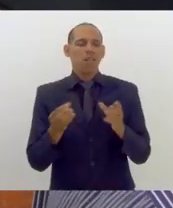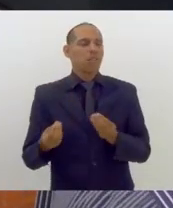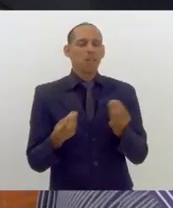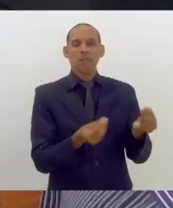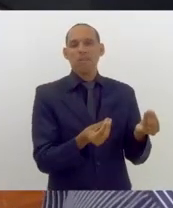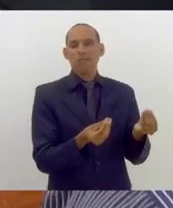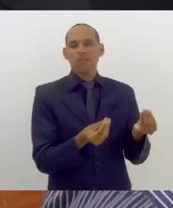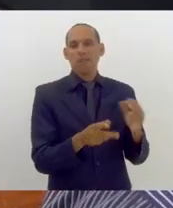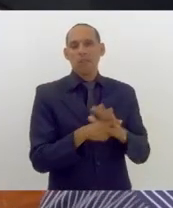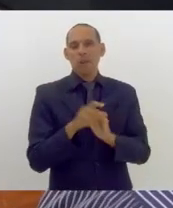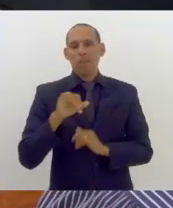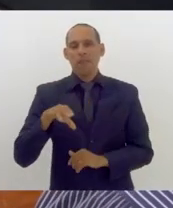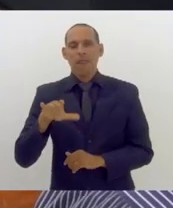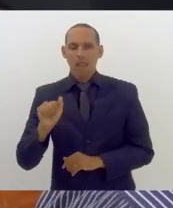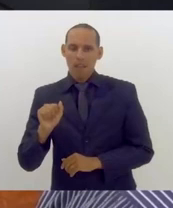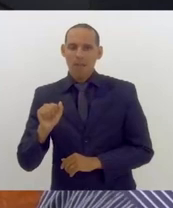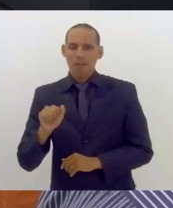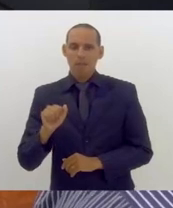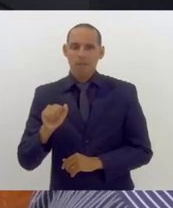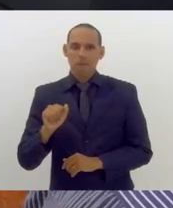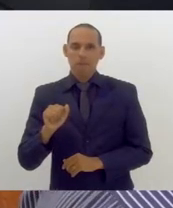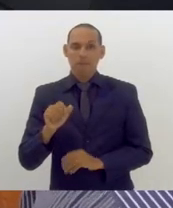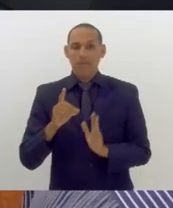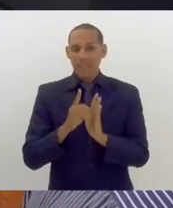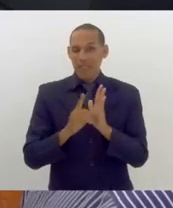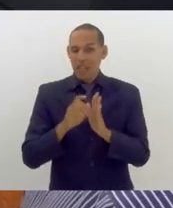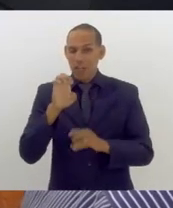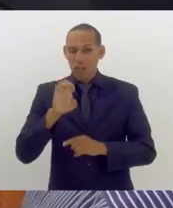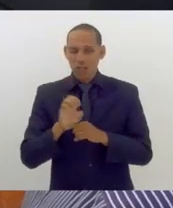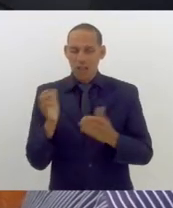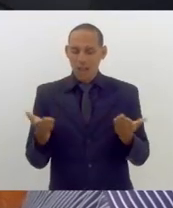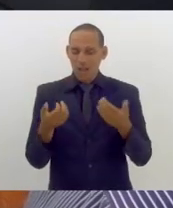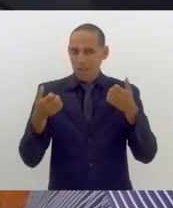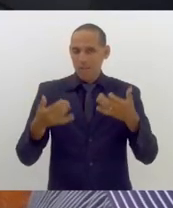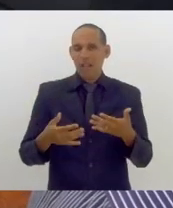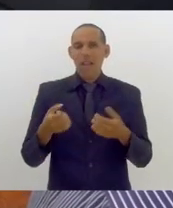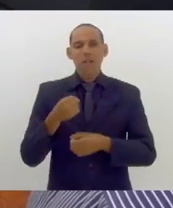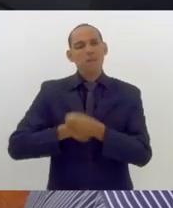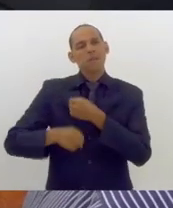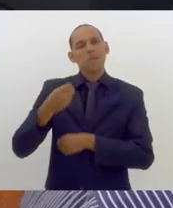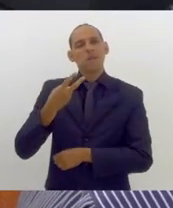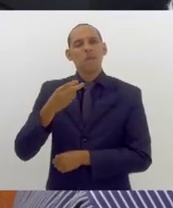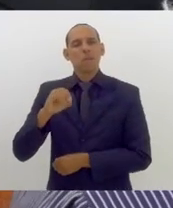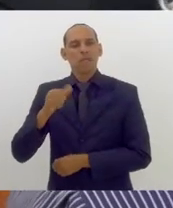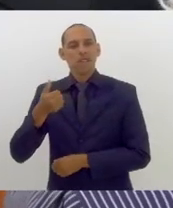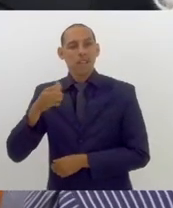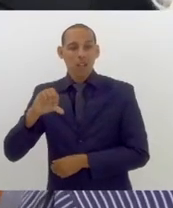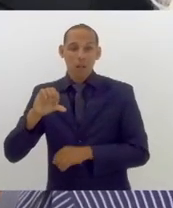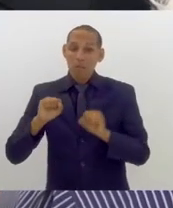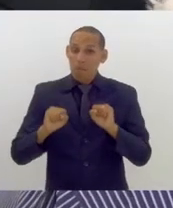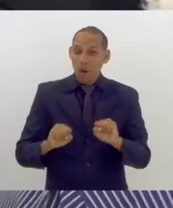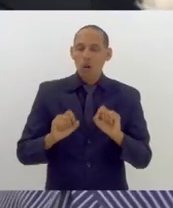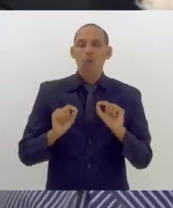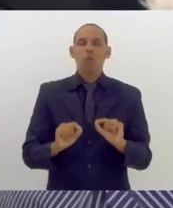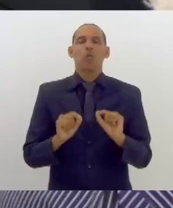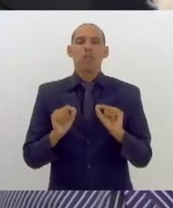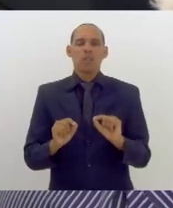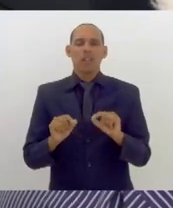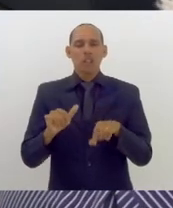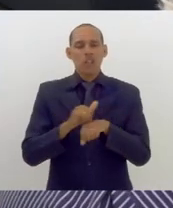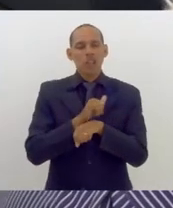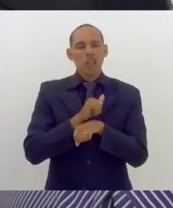do Enéa um Decreto Estadual eu vou sair agora de 2019 estabelece que pode ser considerado